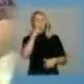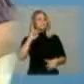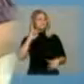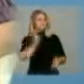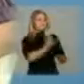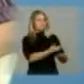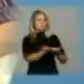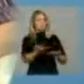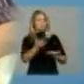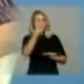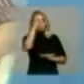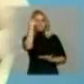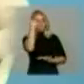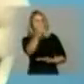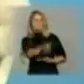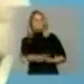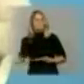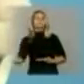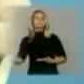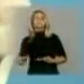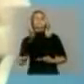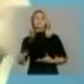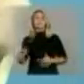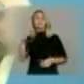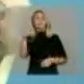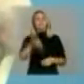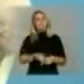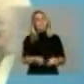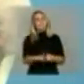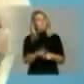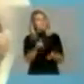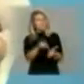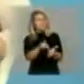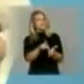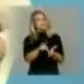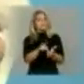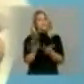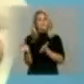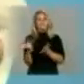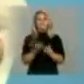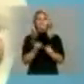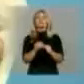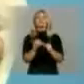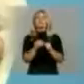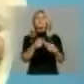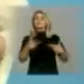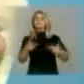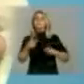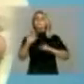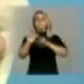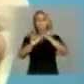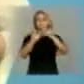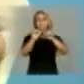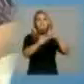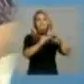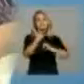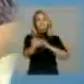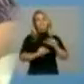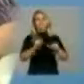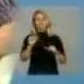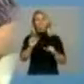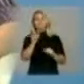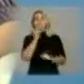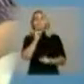lixos, assim, humanos. E dentro dessa realidade, ela promoveu uma série de mudanças. Sim, ela mudou. Inclusive,